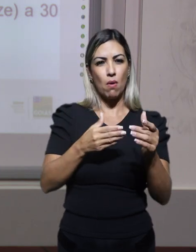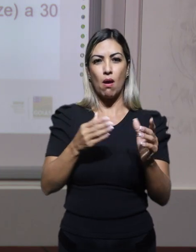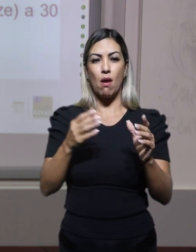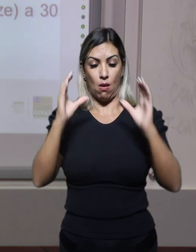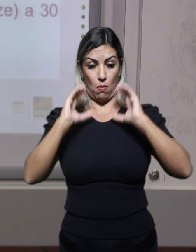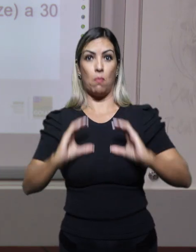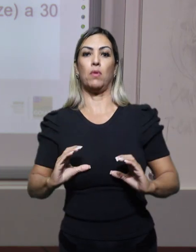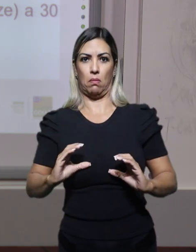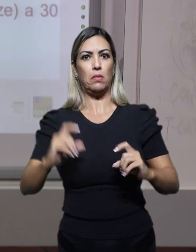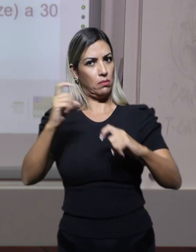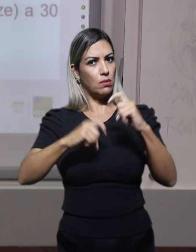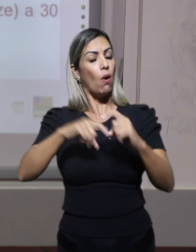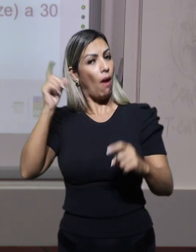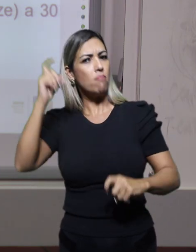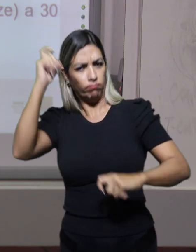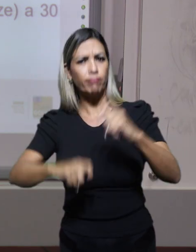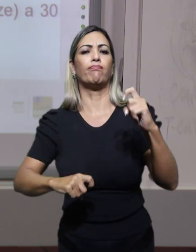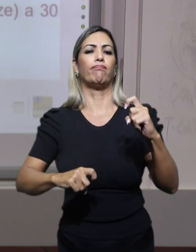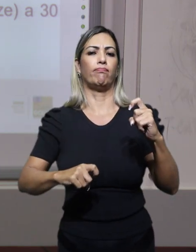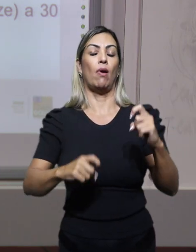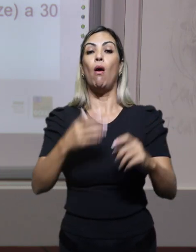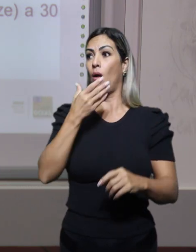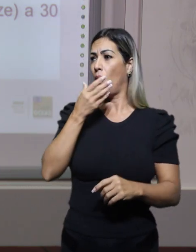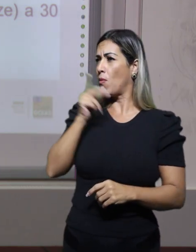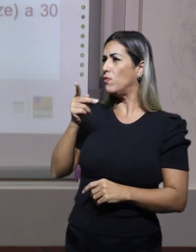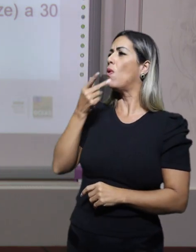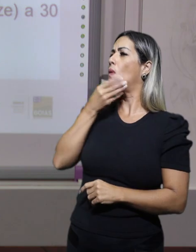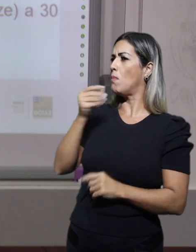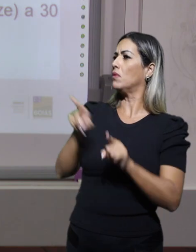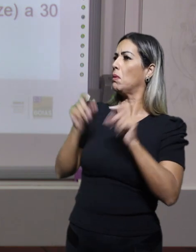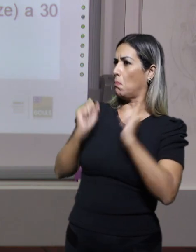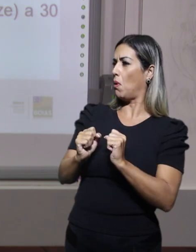é crime de estupro. Professor, o homem também pode ser estuprado?